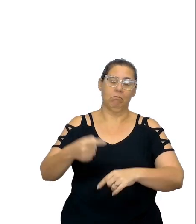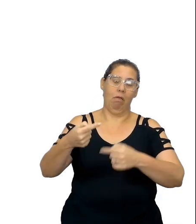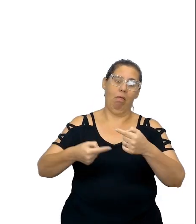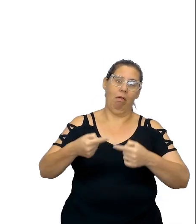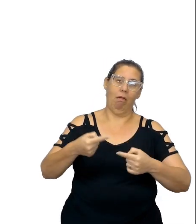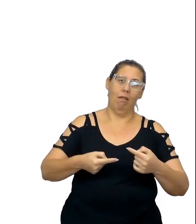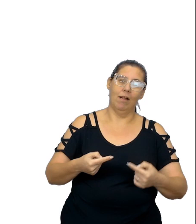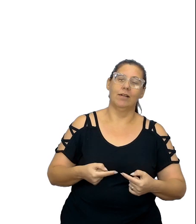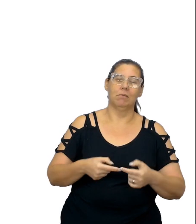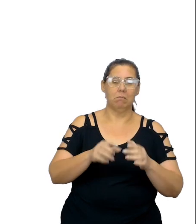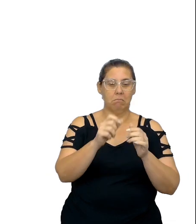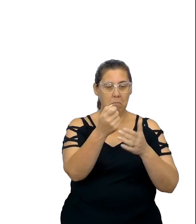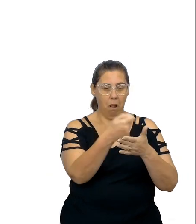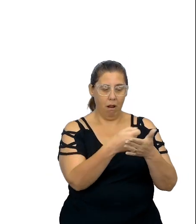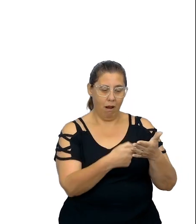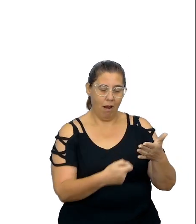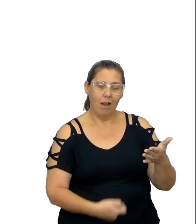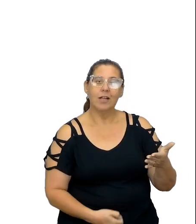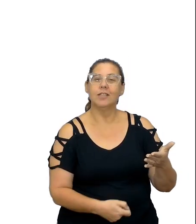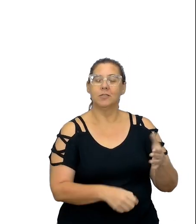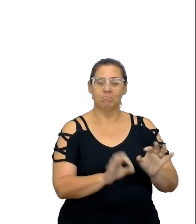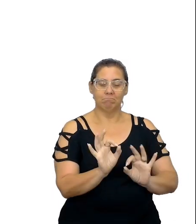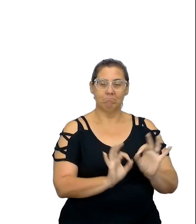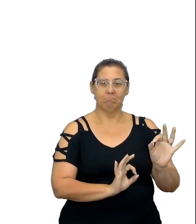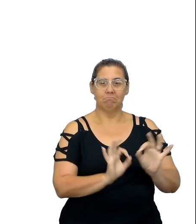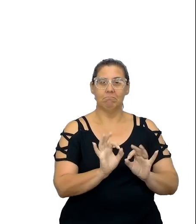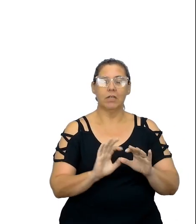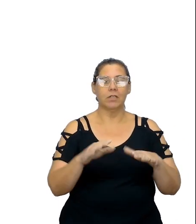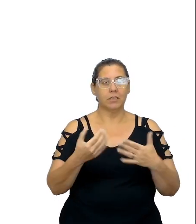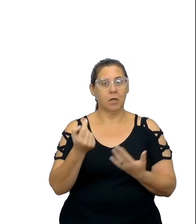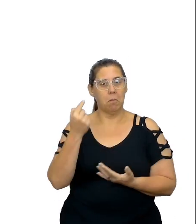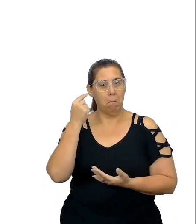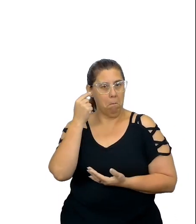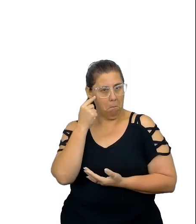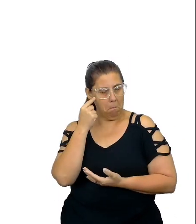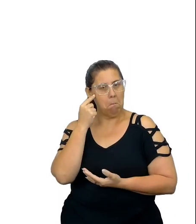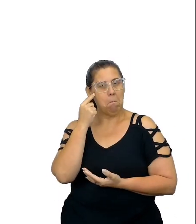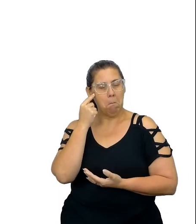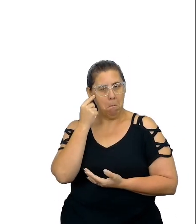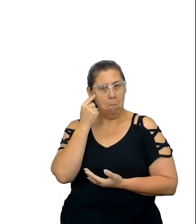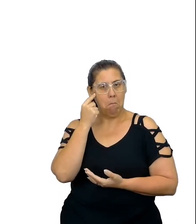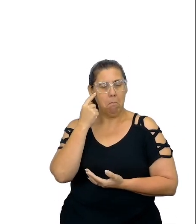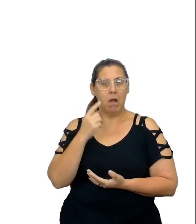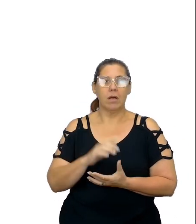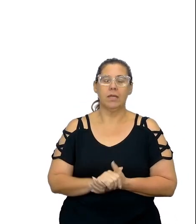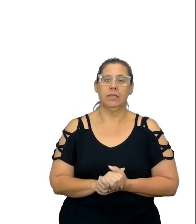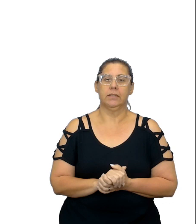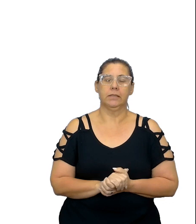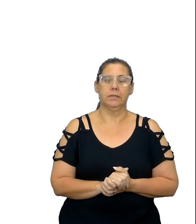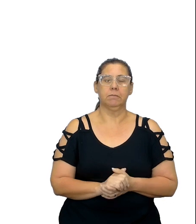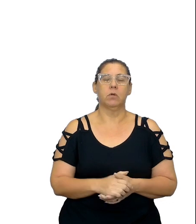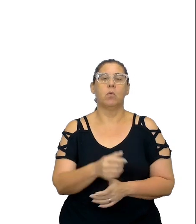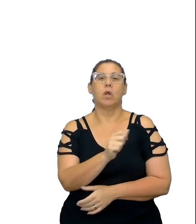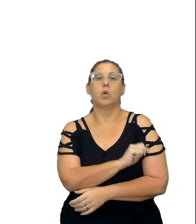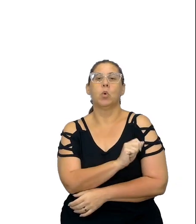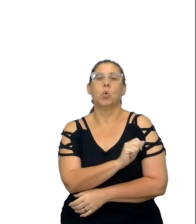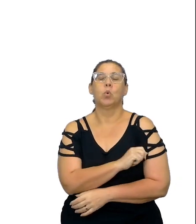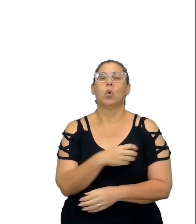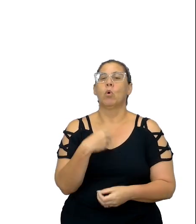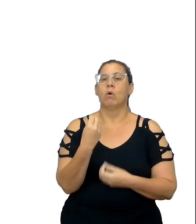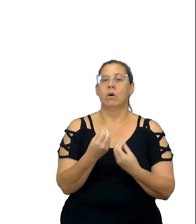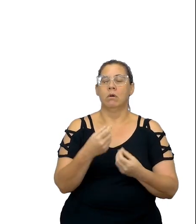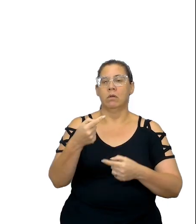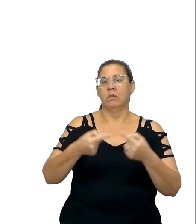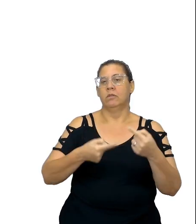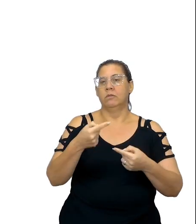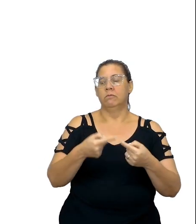mais escrito, elaborado. Então, professores, pensem nessa questão para o seu estudante, de que maneira esse debate regrado